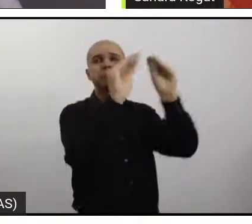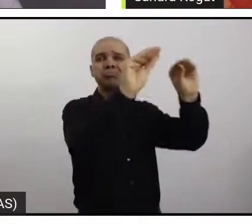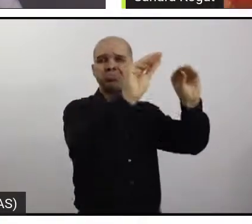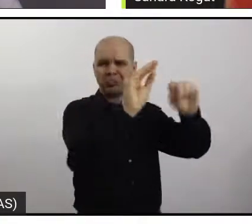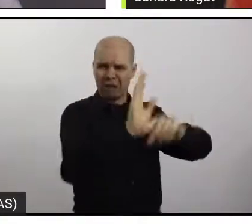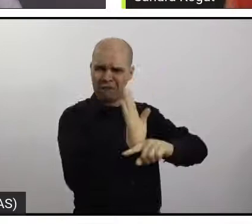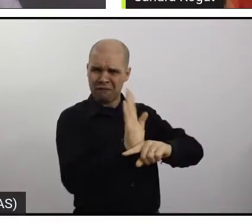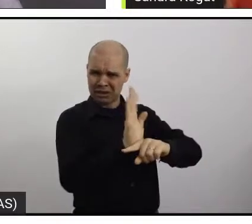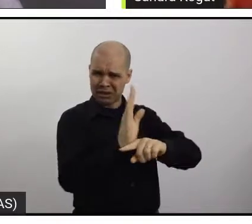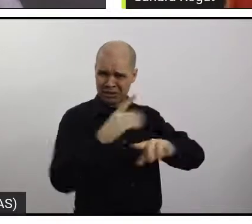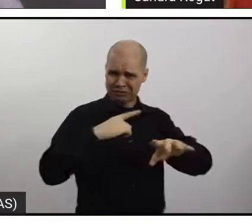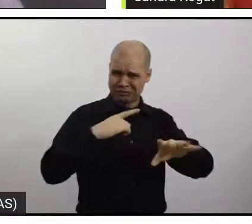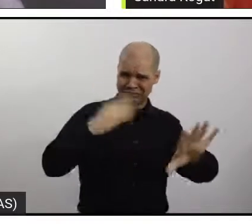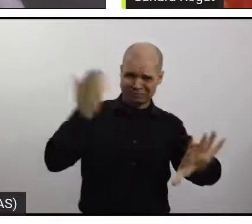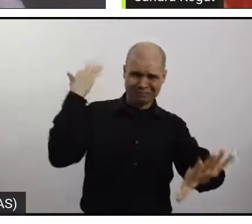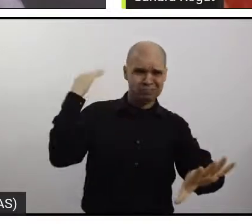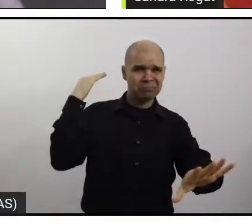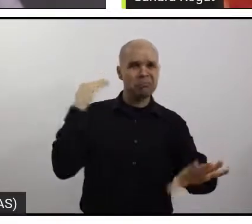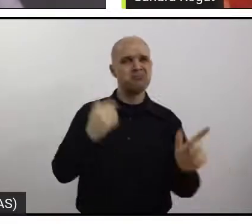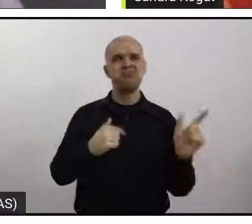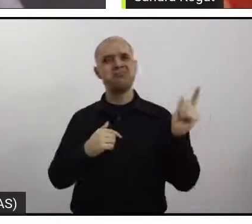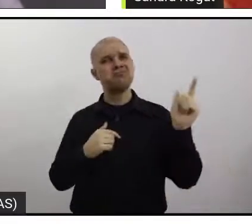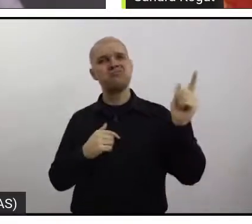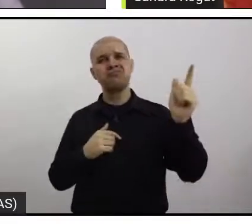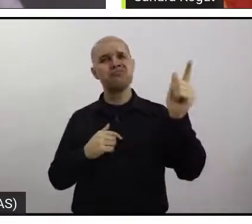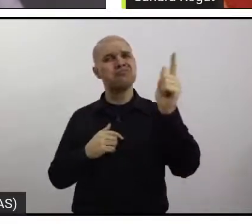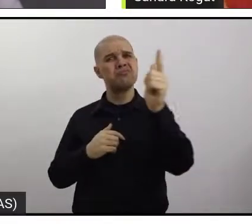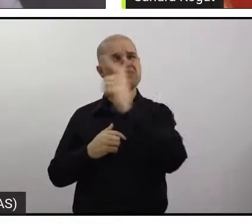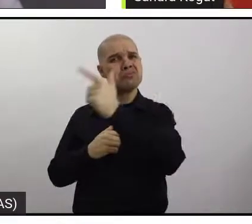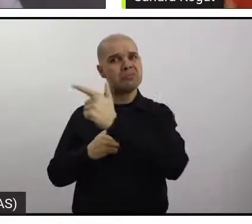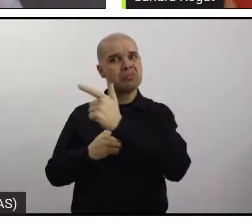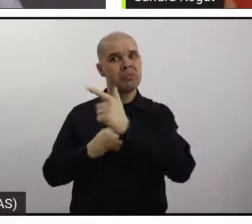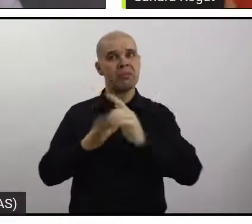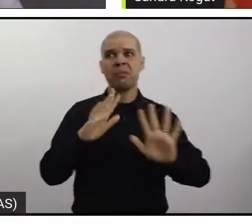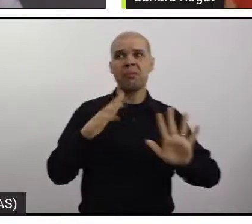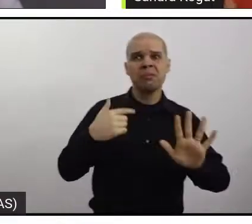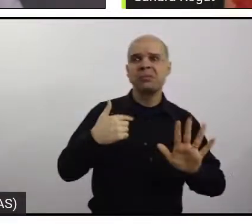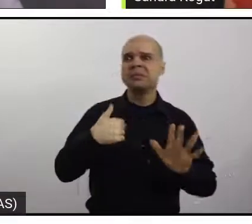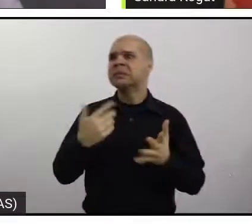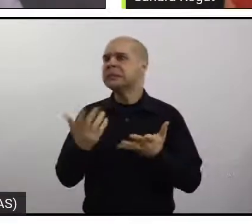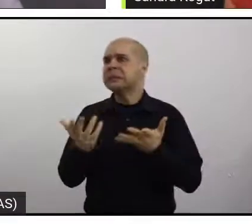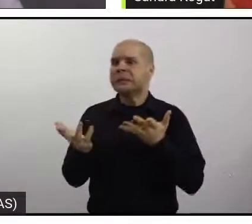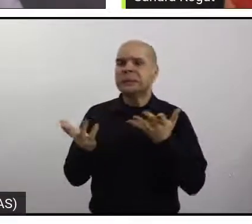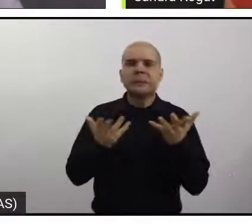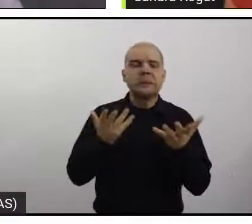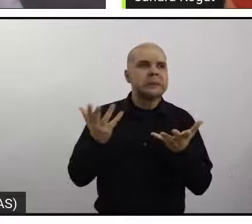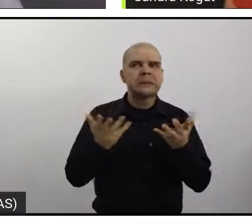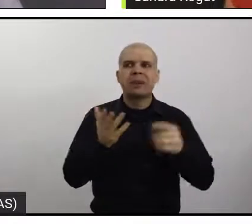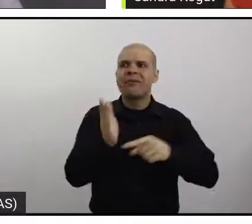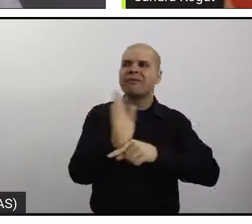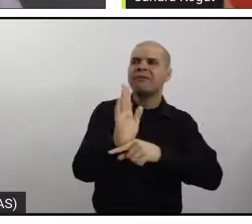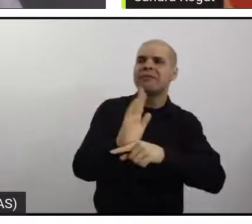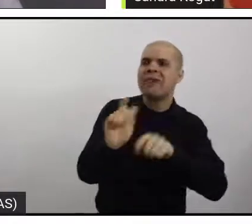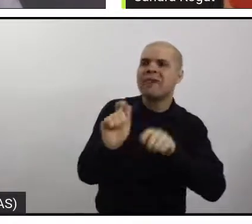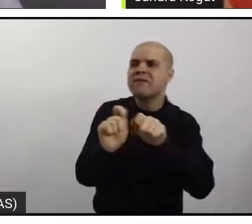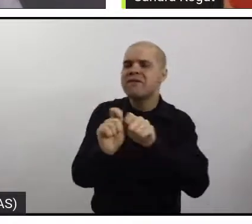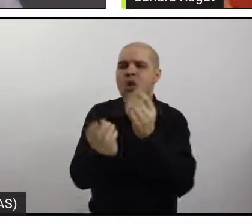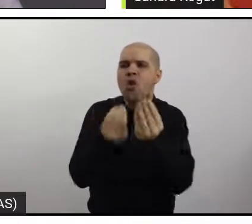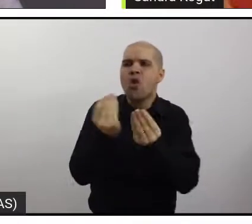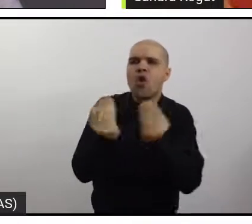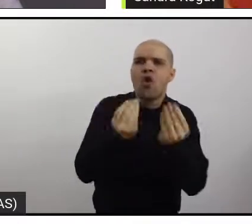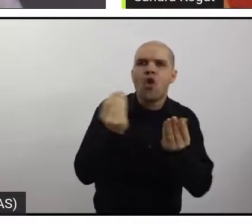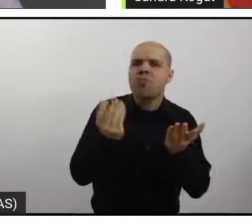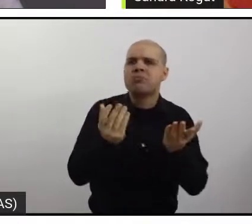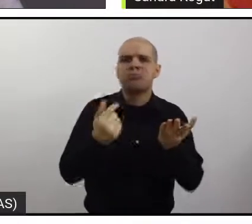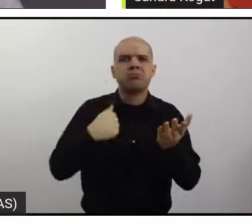do desconhecido. Até, para mim, foi isso que me atraiu. Assim, eu comecei a fazer vídeo meio por acaso. Porque